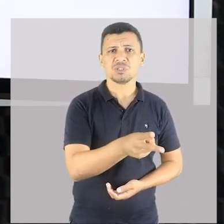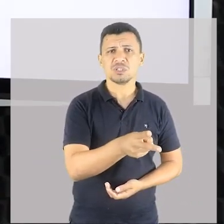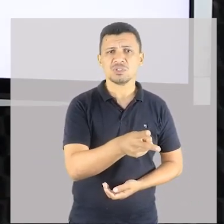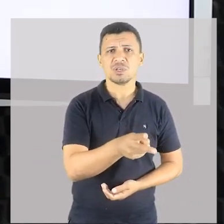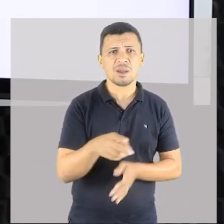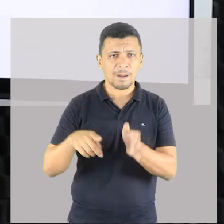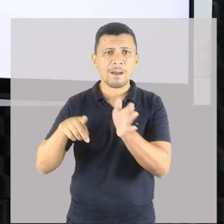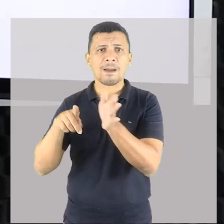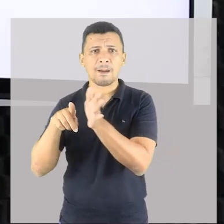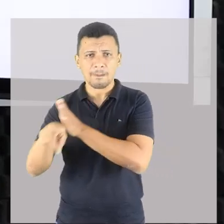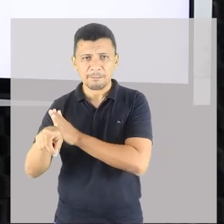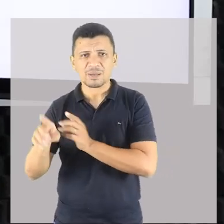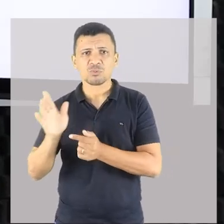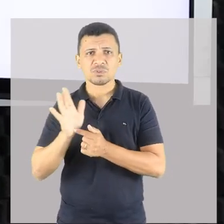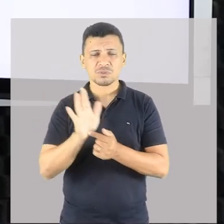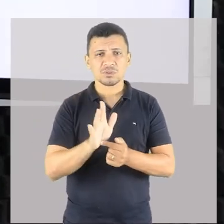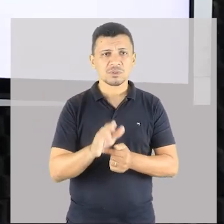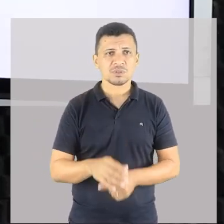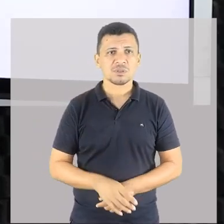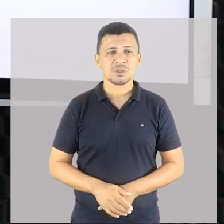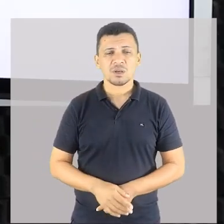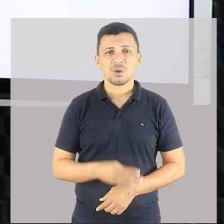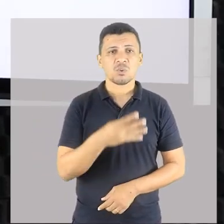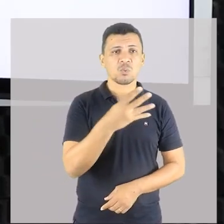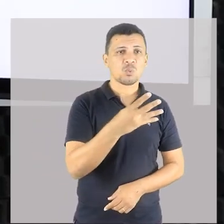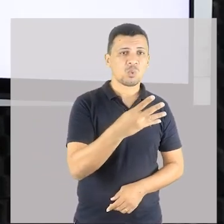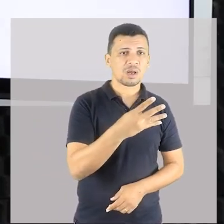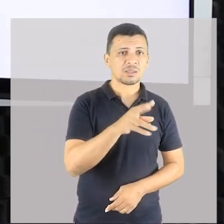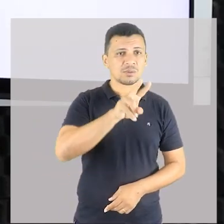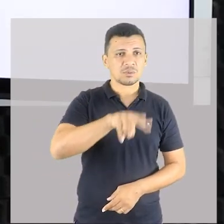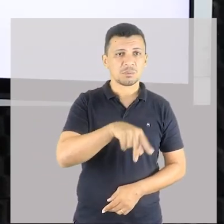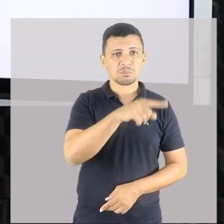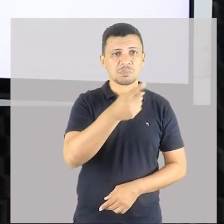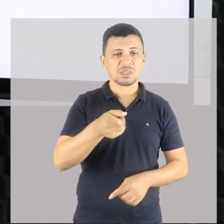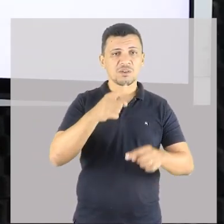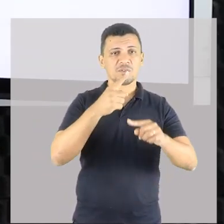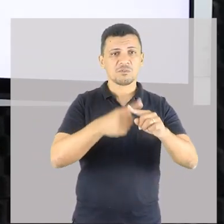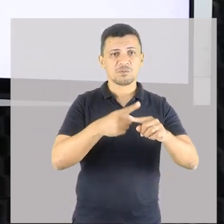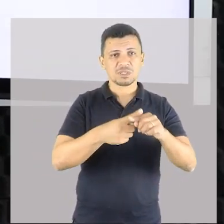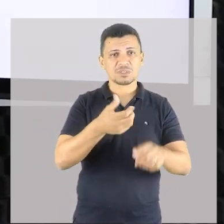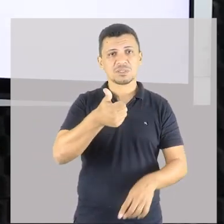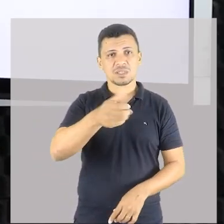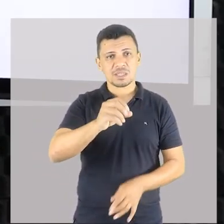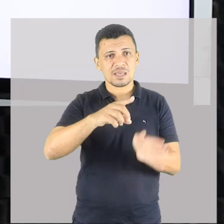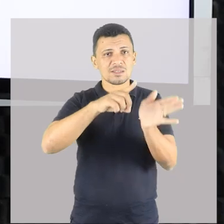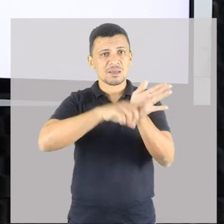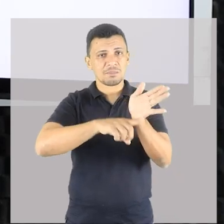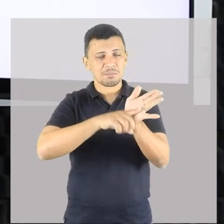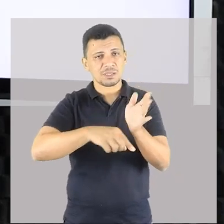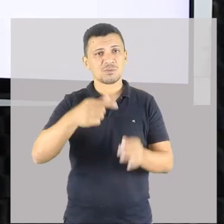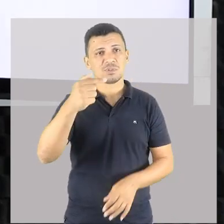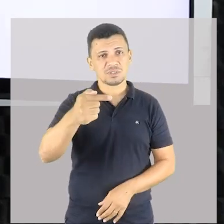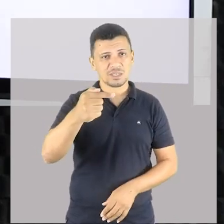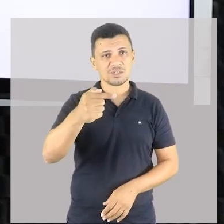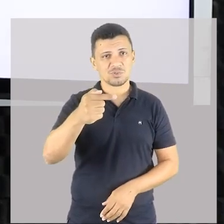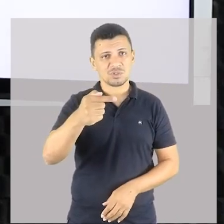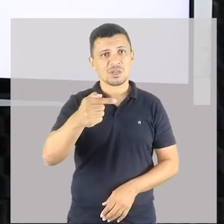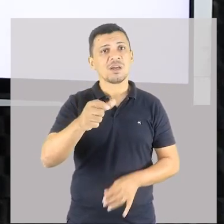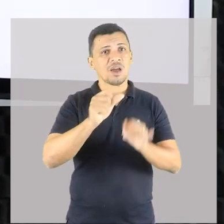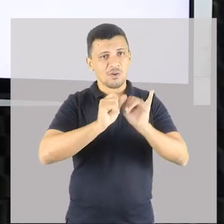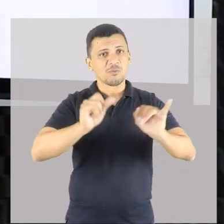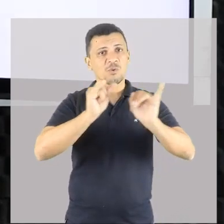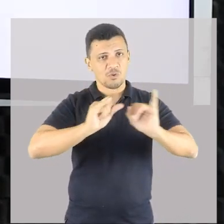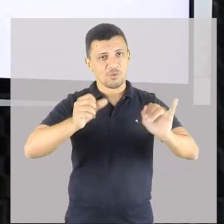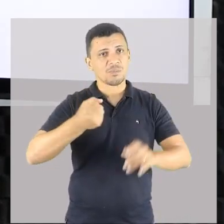é uma constante. É 4π vezes 10 elevado a menos 7, Tesla metro por ampere. Então eles vão informar essa constante para